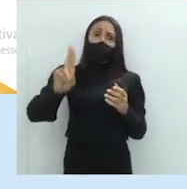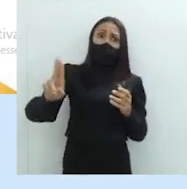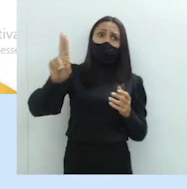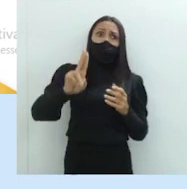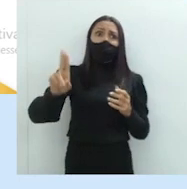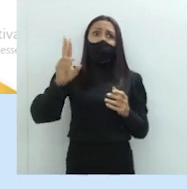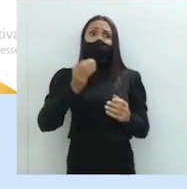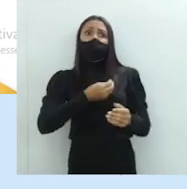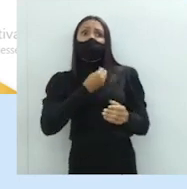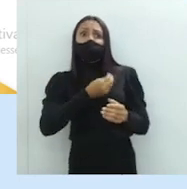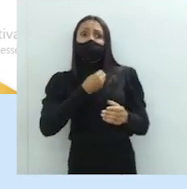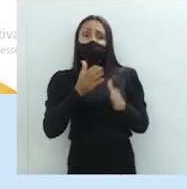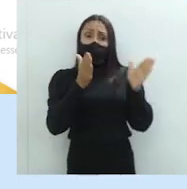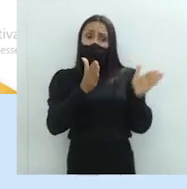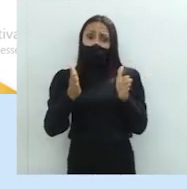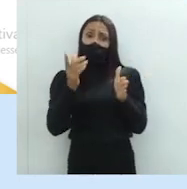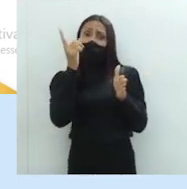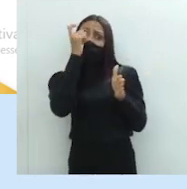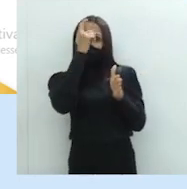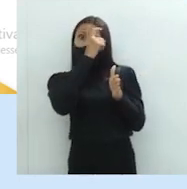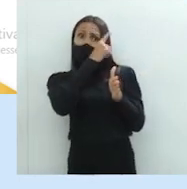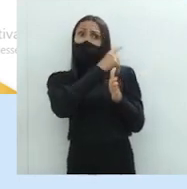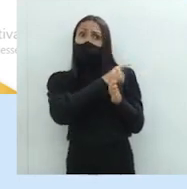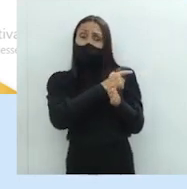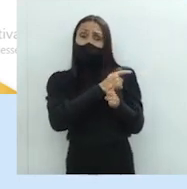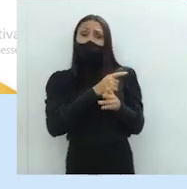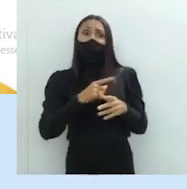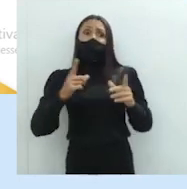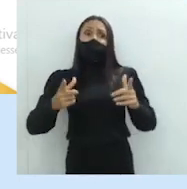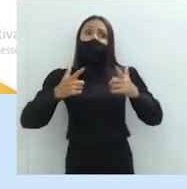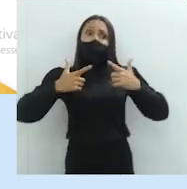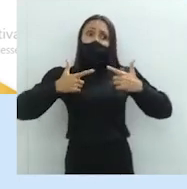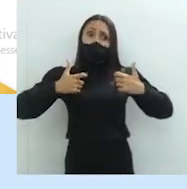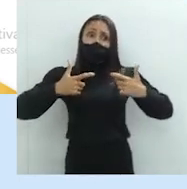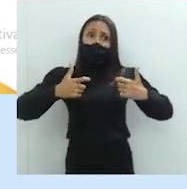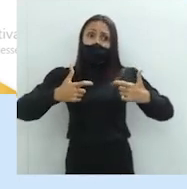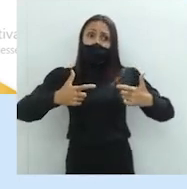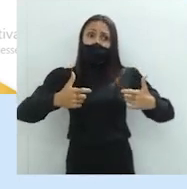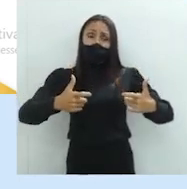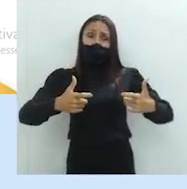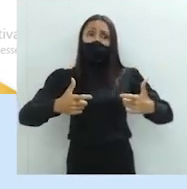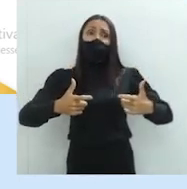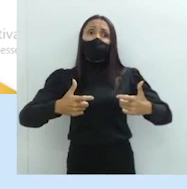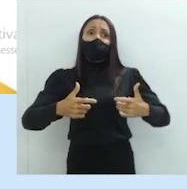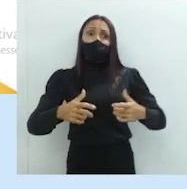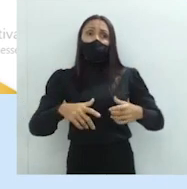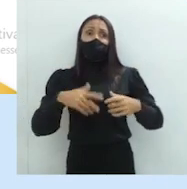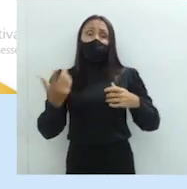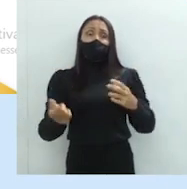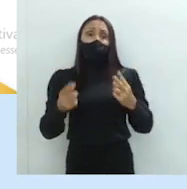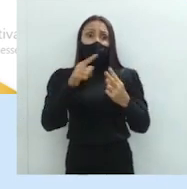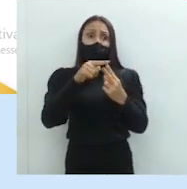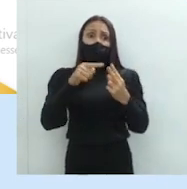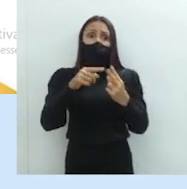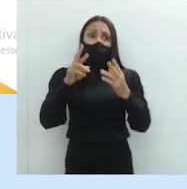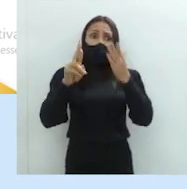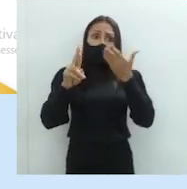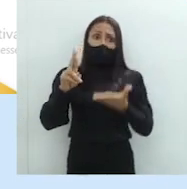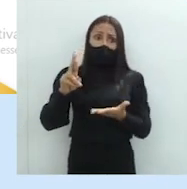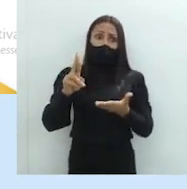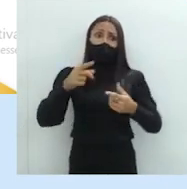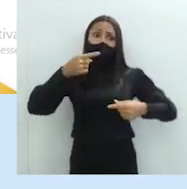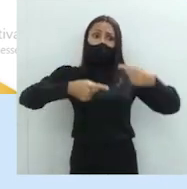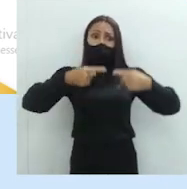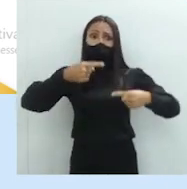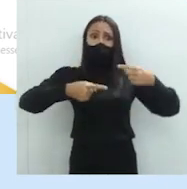anos difíceis, devido à guerra travada entre suas duas representações